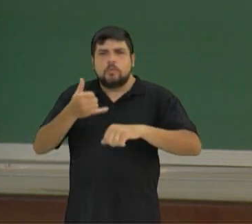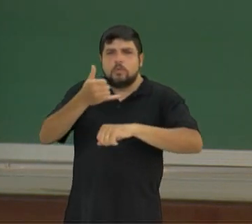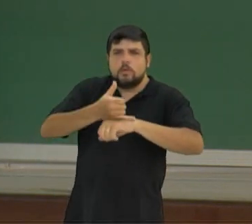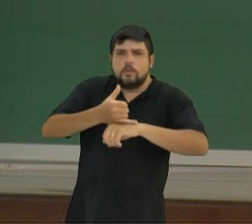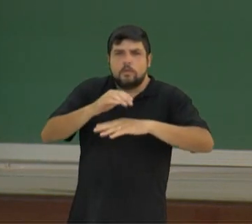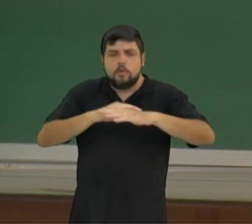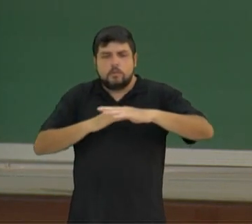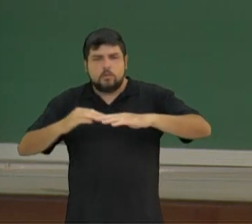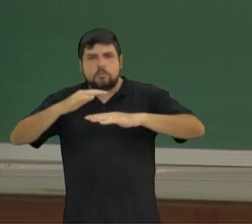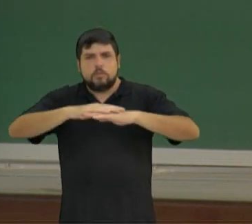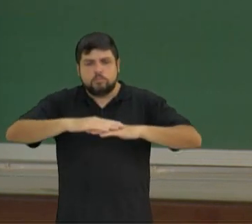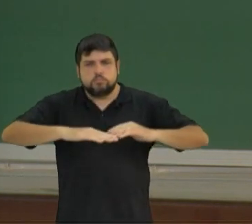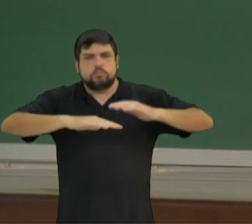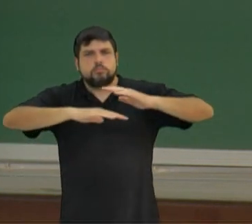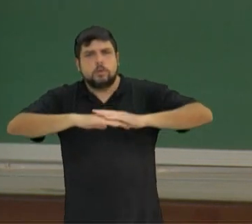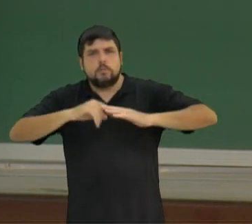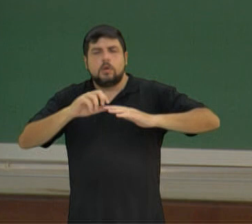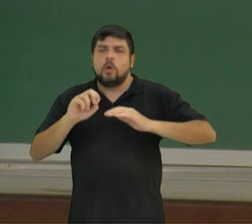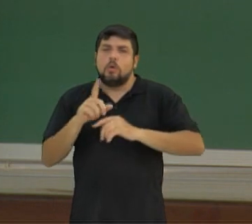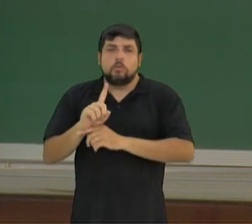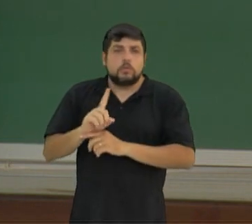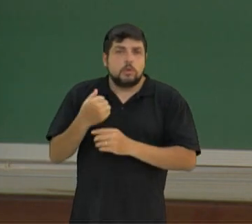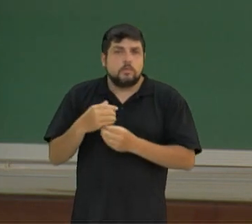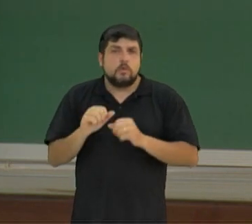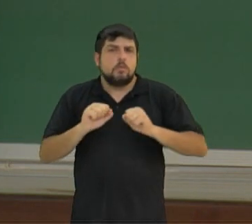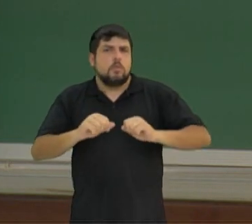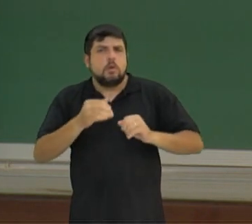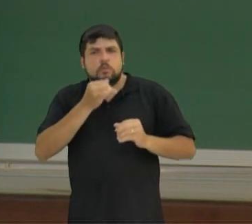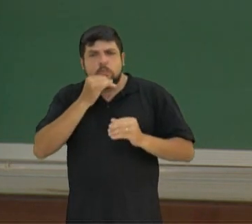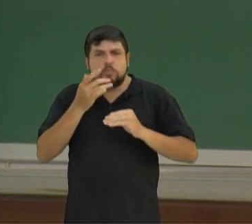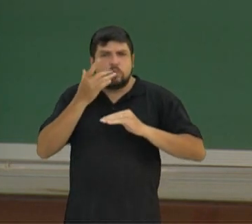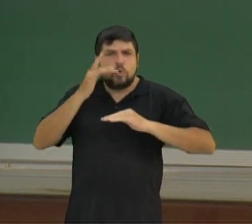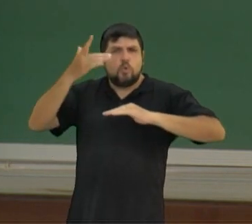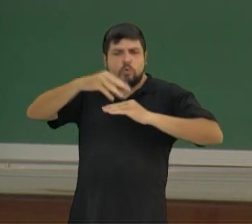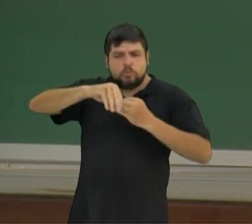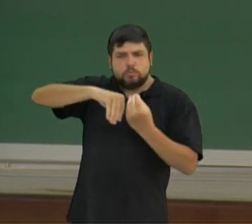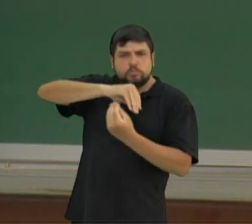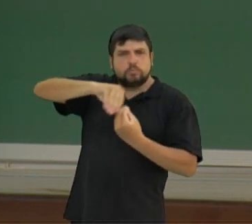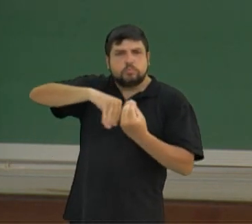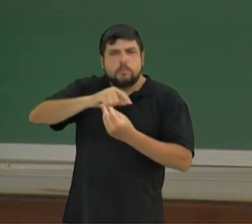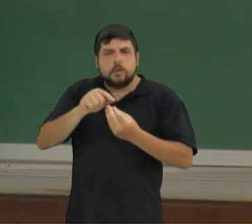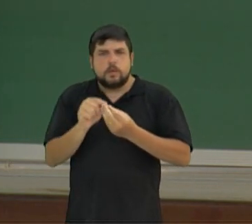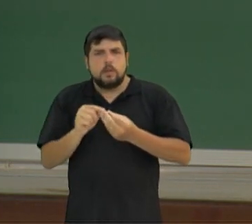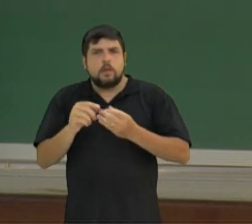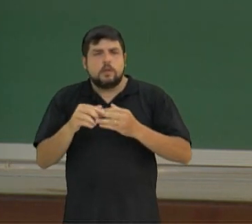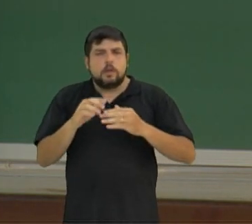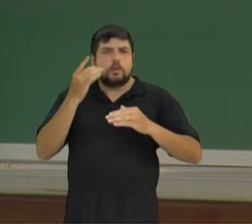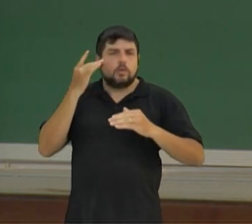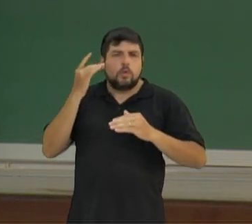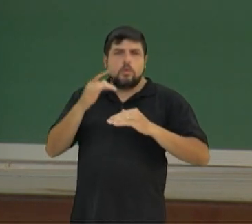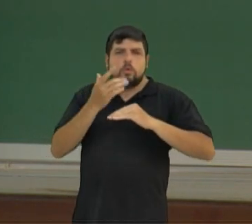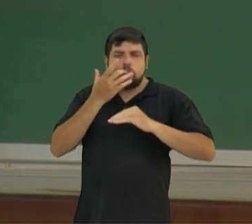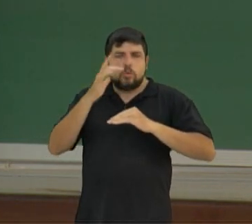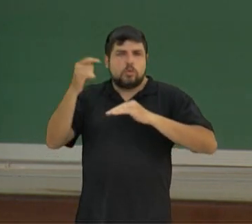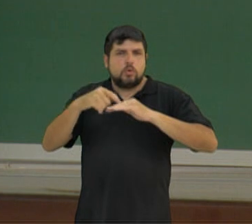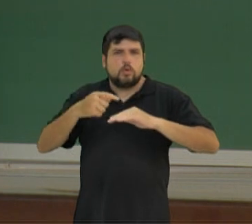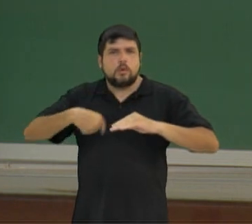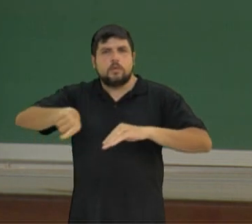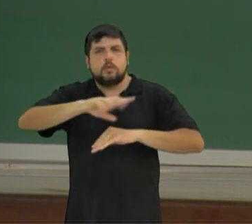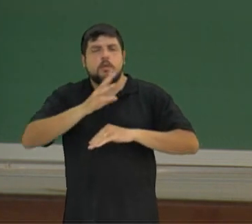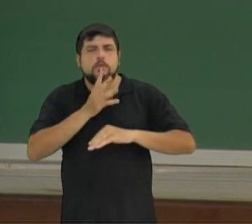peça metálica ou não, que a gente pode ter lá banhos de ouro e prata, por exemplo, nas semijoias que a gente conhece por aqui. Já